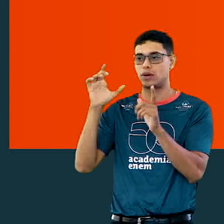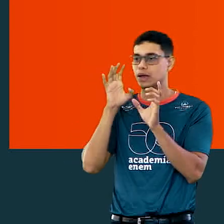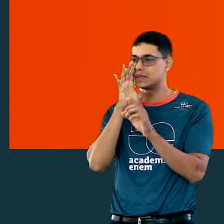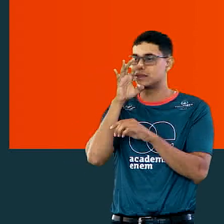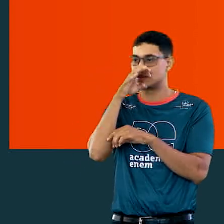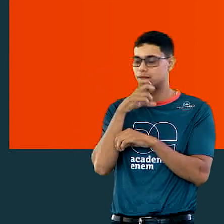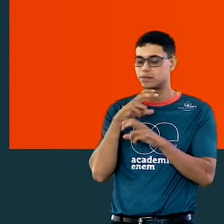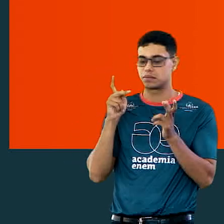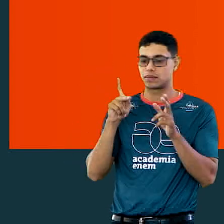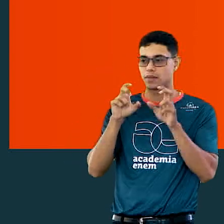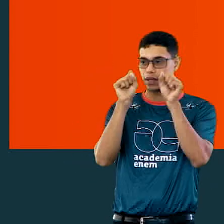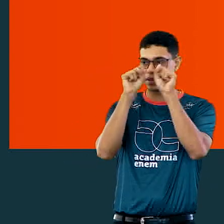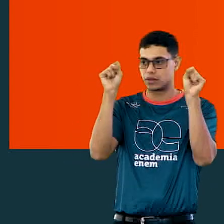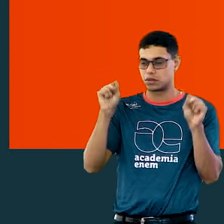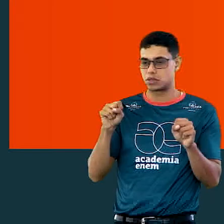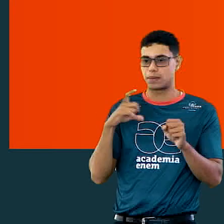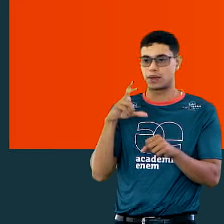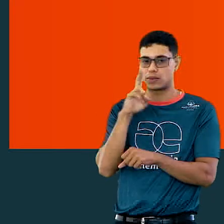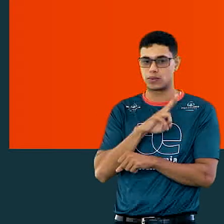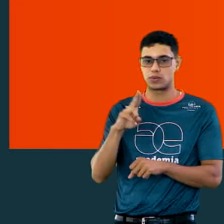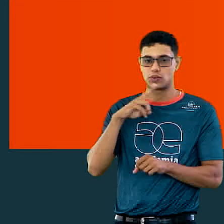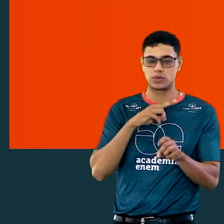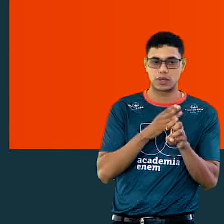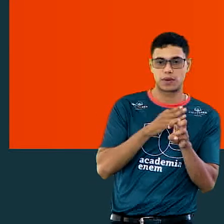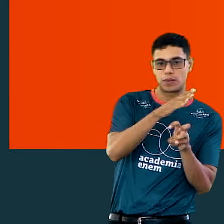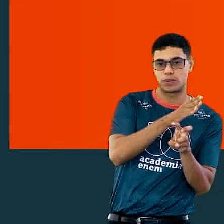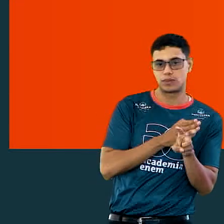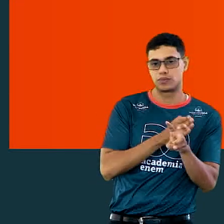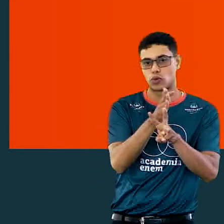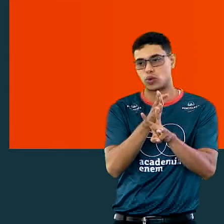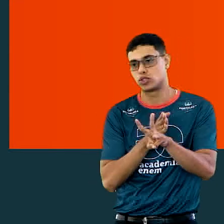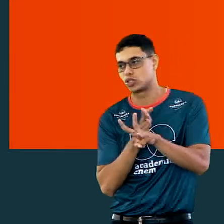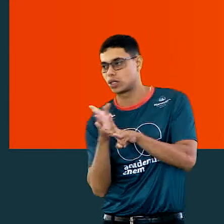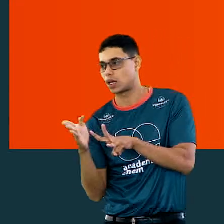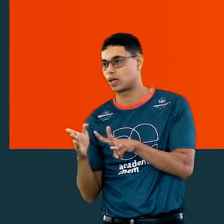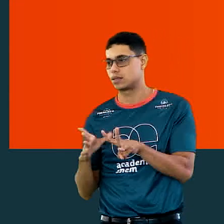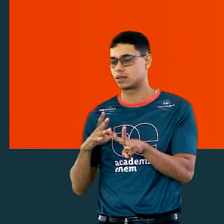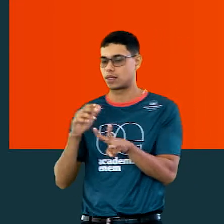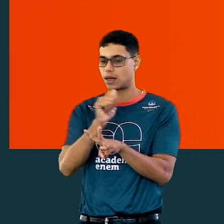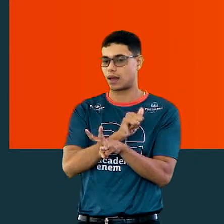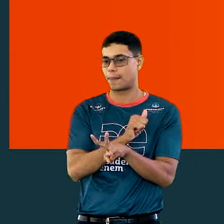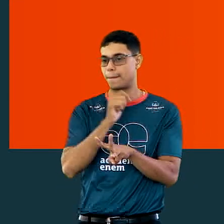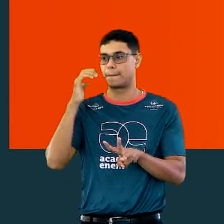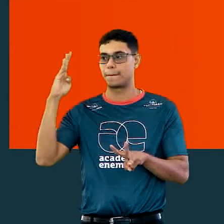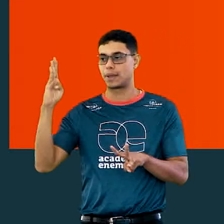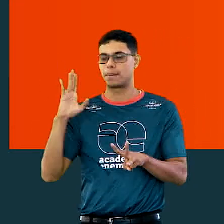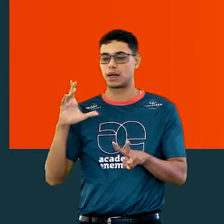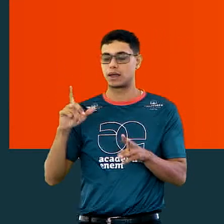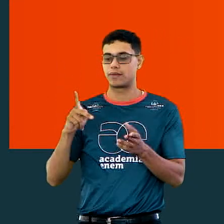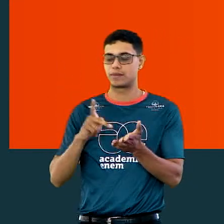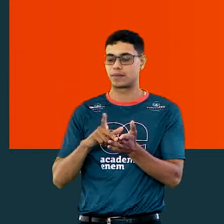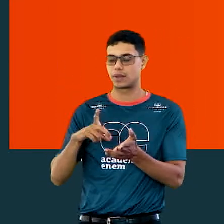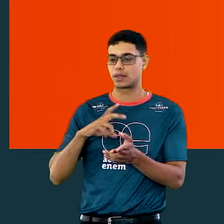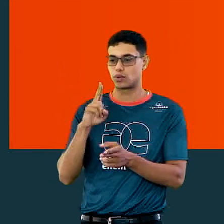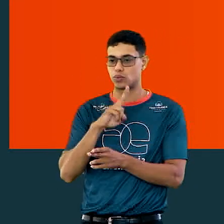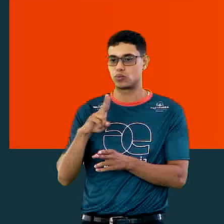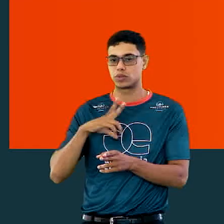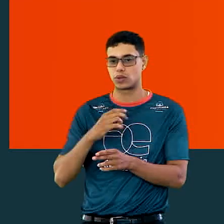sistema, são utilizadas 3 possíveis vias para uma viagem, de A até B, com os valores de DDP e